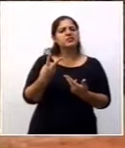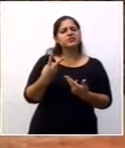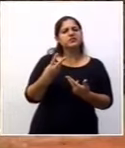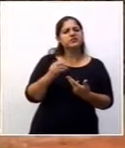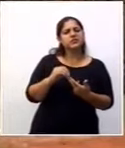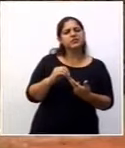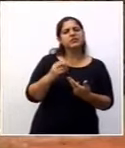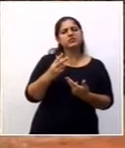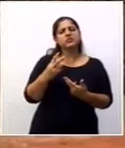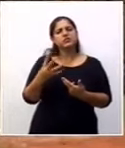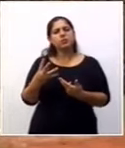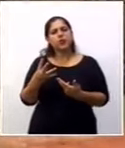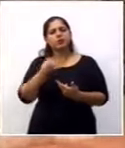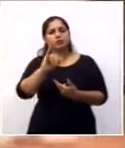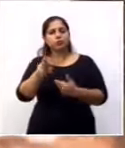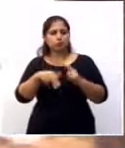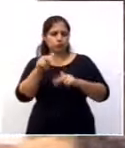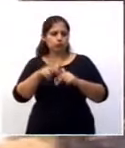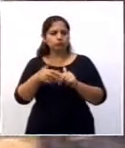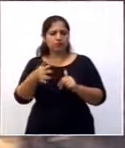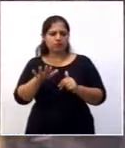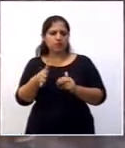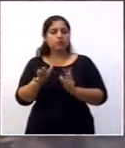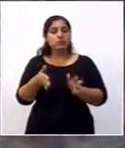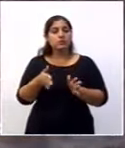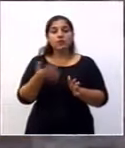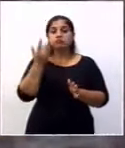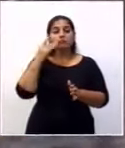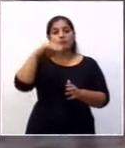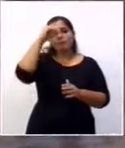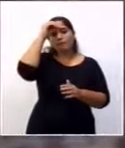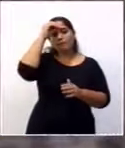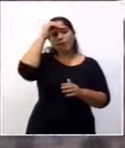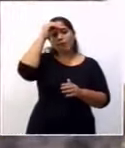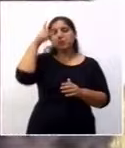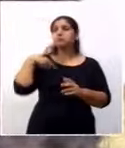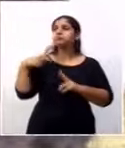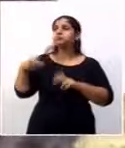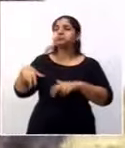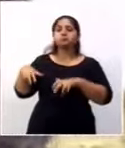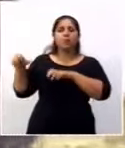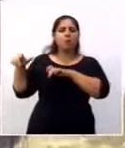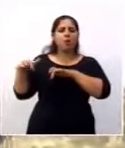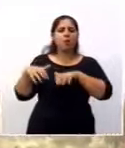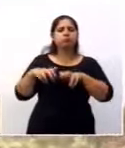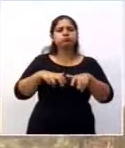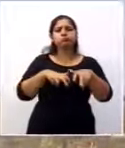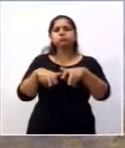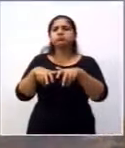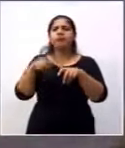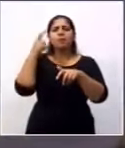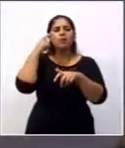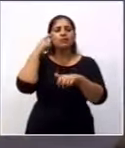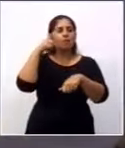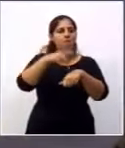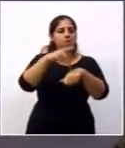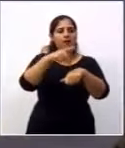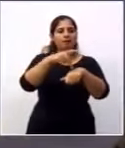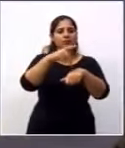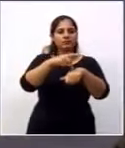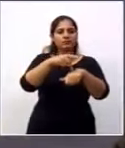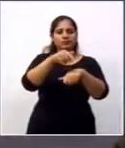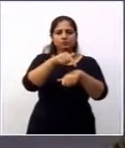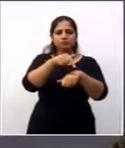23 para 24 de junho. E eles não sabiam nem onde estavam. Eles tinham a referência de uma pedra